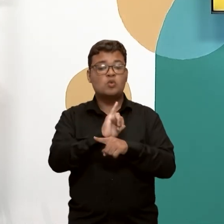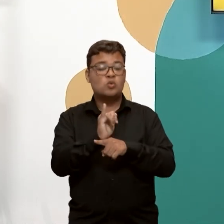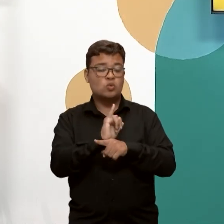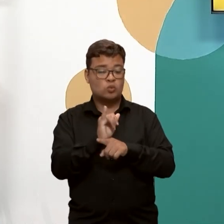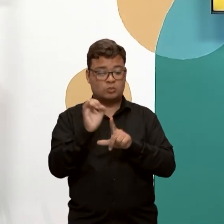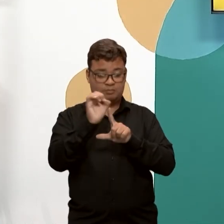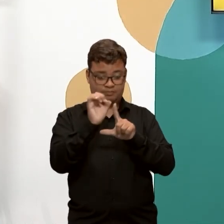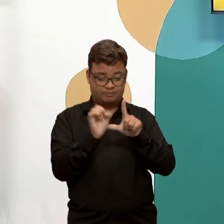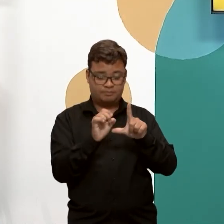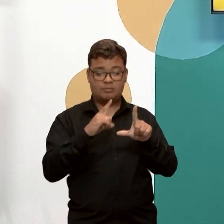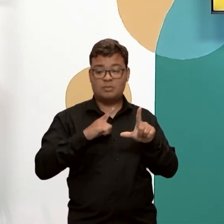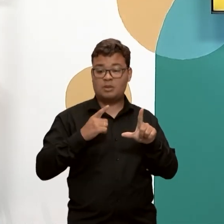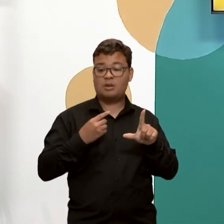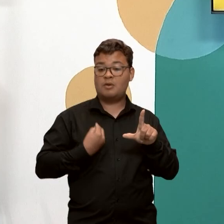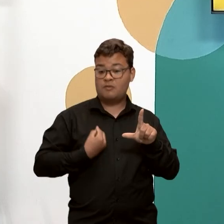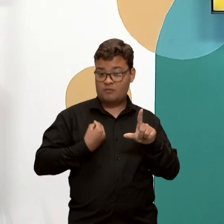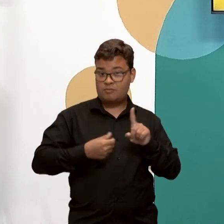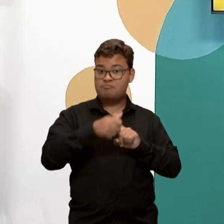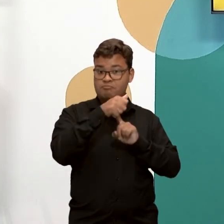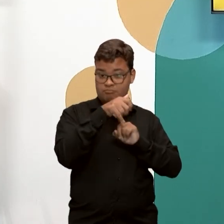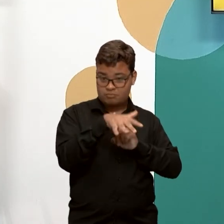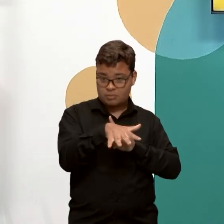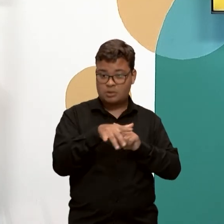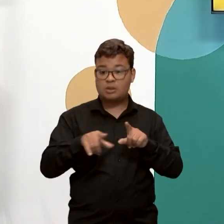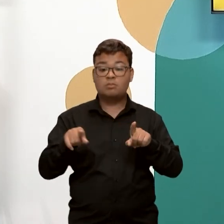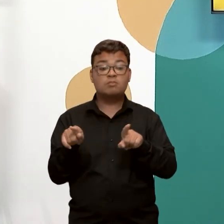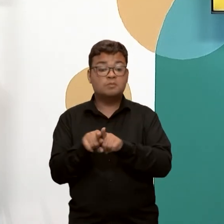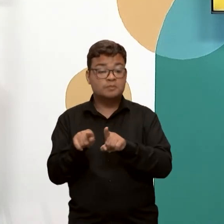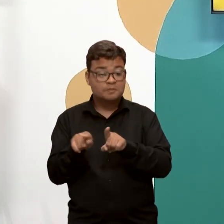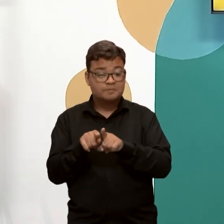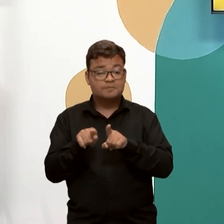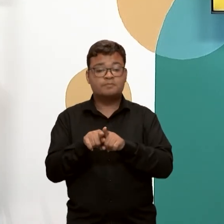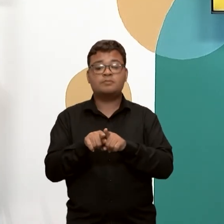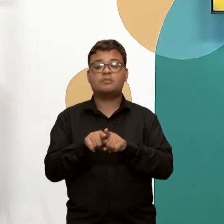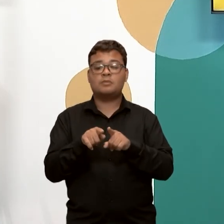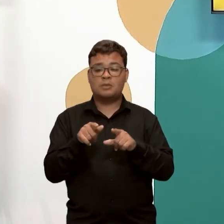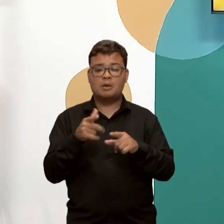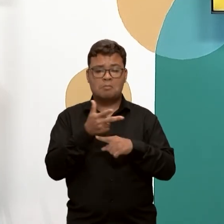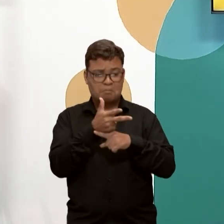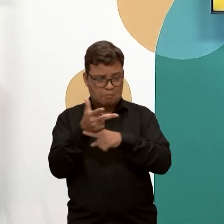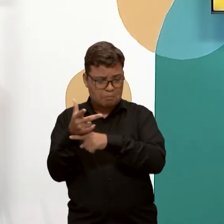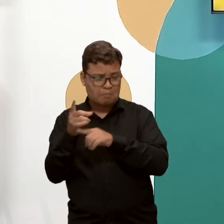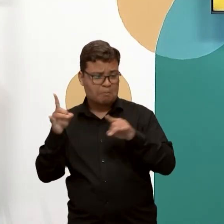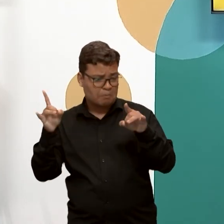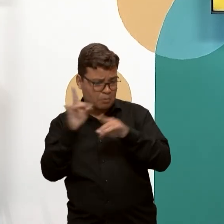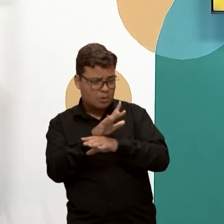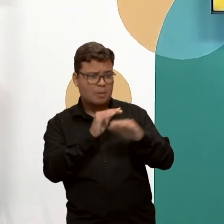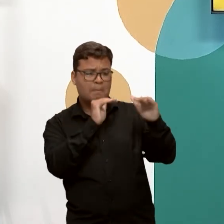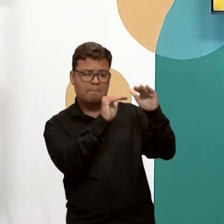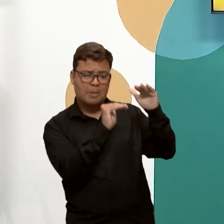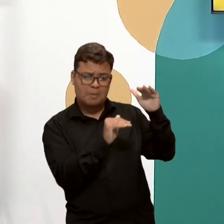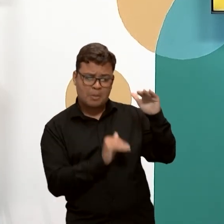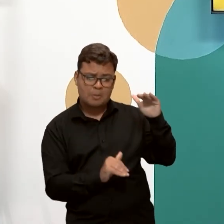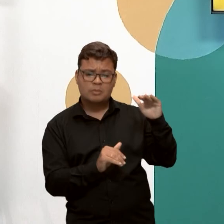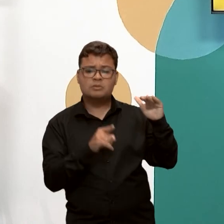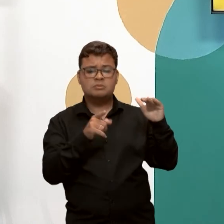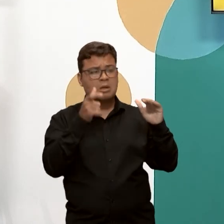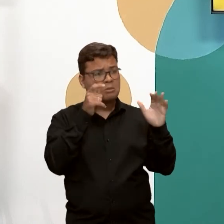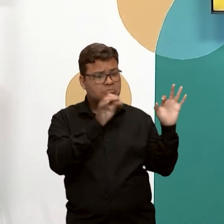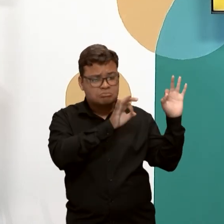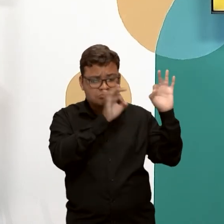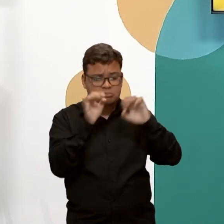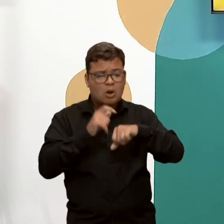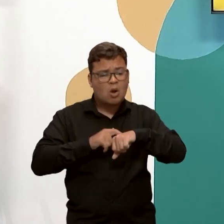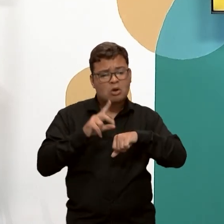Lá ocorre a nossa transmissão ao vivo e também ficam armazenados todos os episódios, para que você possa ver e rever em qualquer dia e